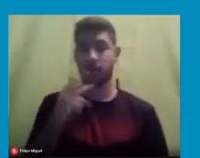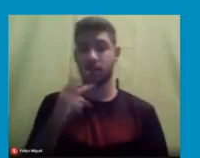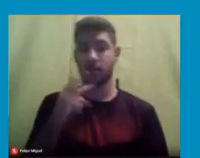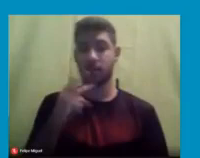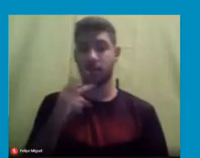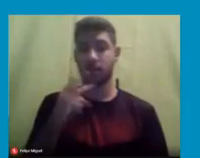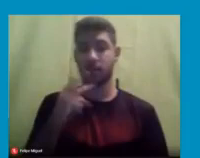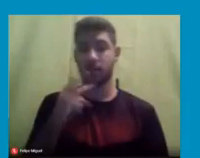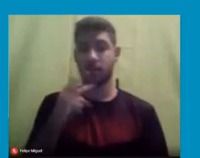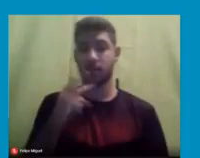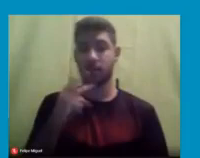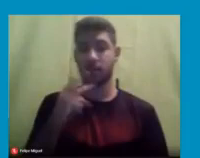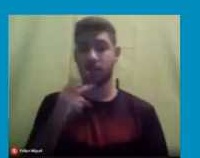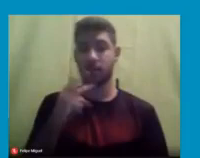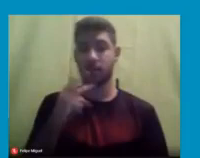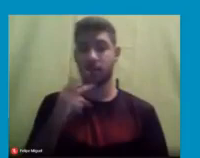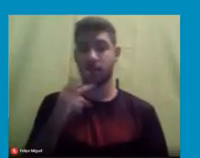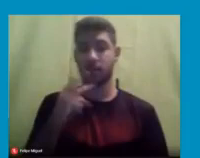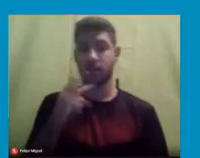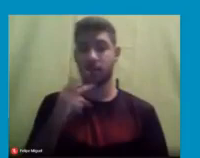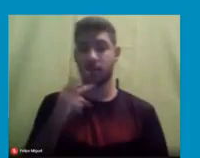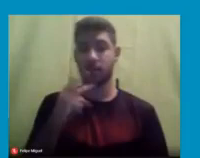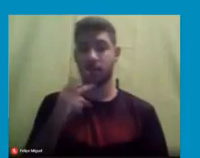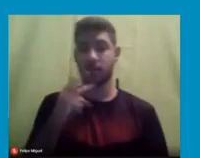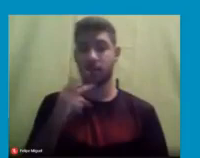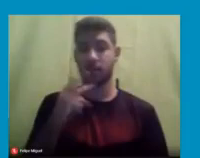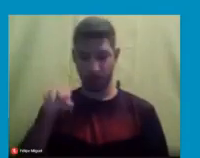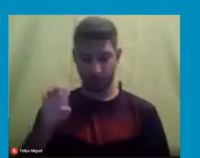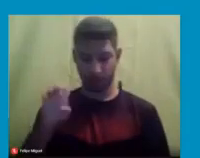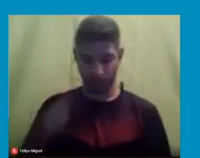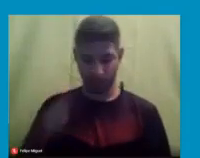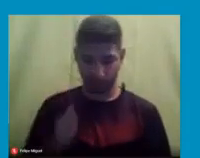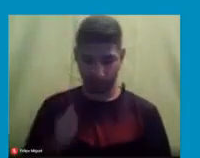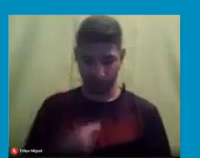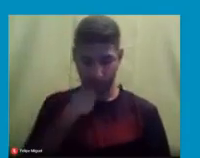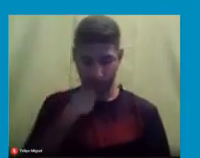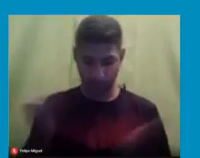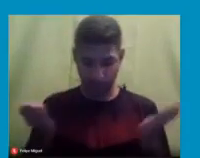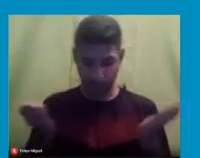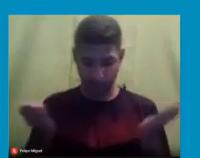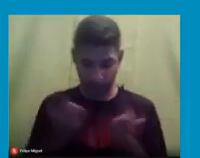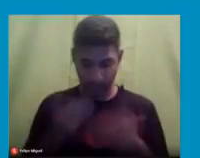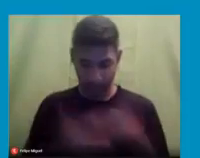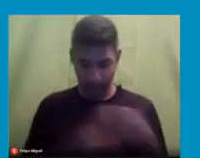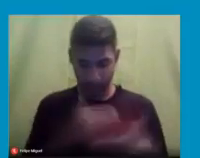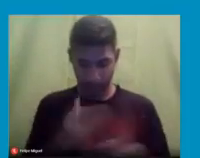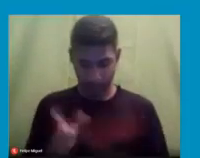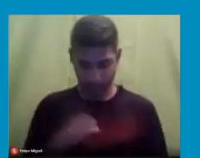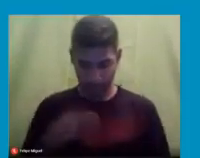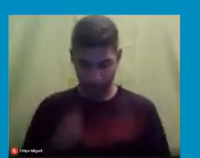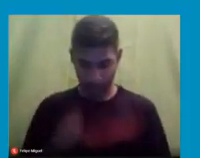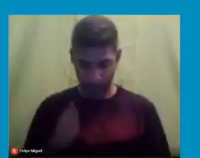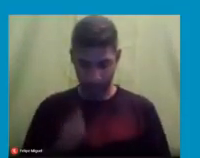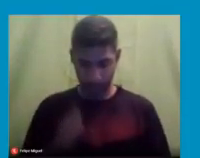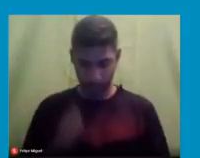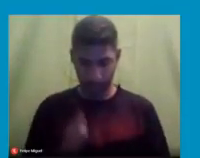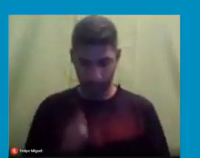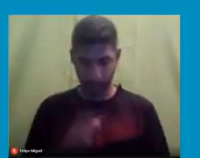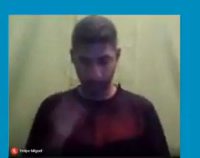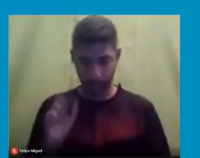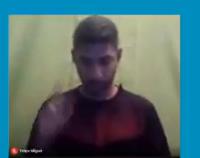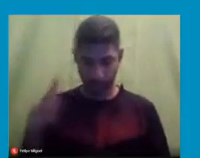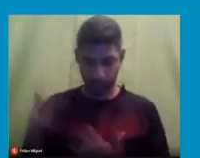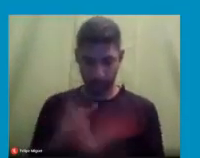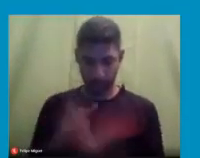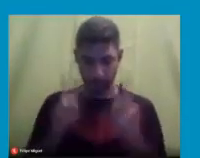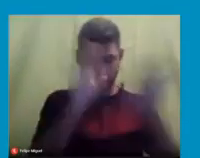Magui, que acabou de publicar junto com o Peter Fry um artigo ainda este ano, retomando as discussões deles, e citaram duas